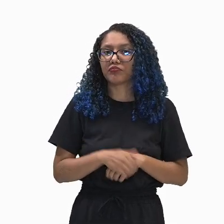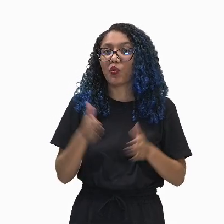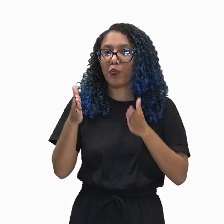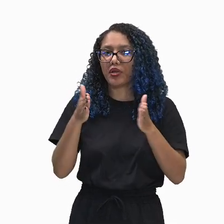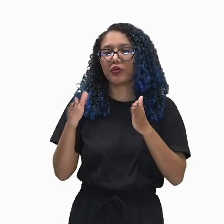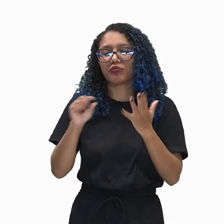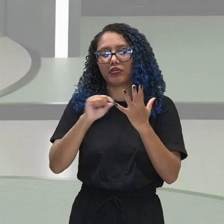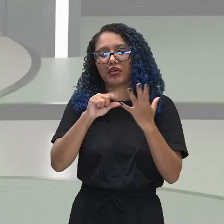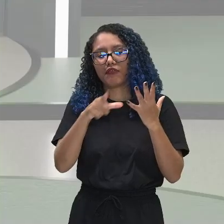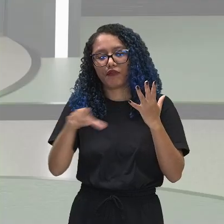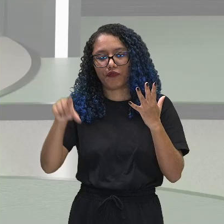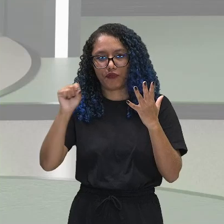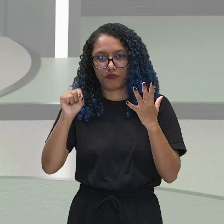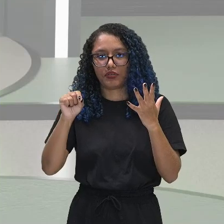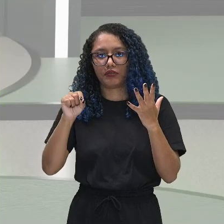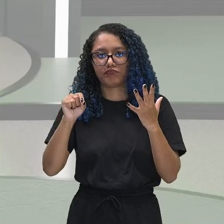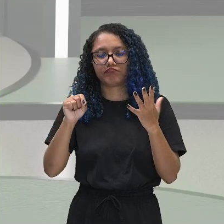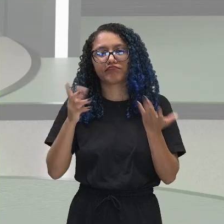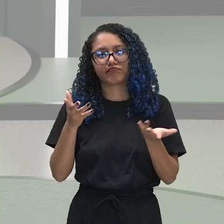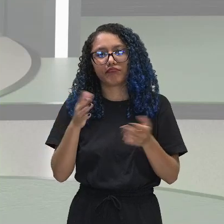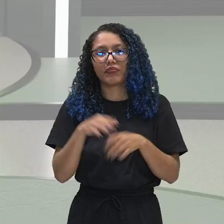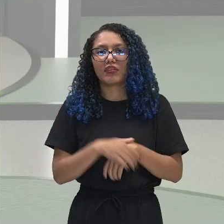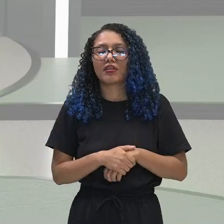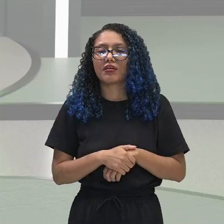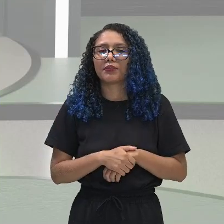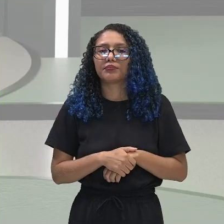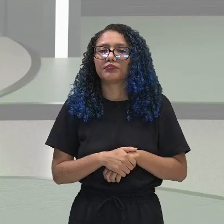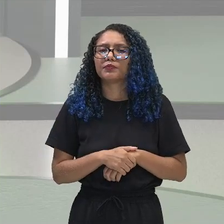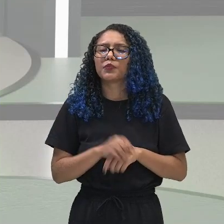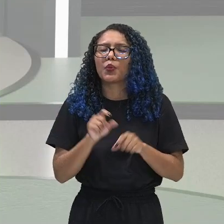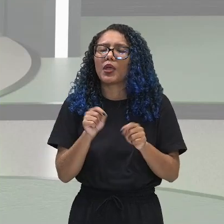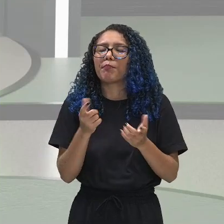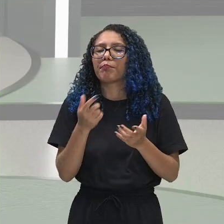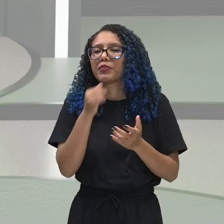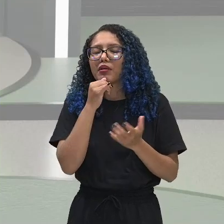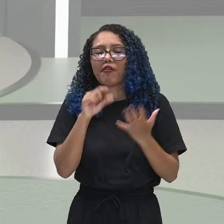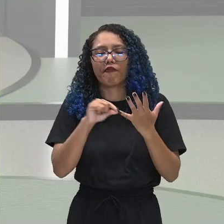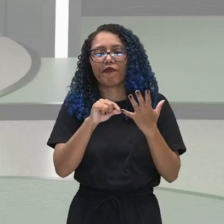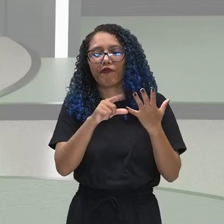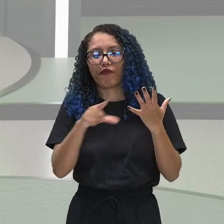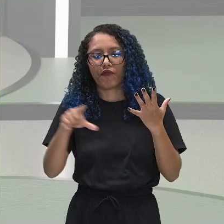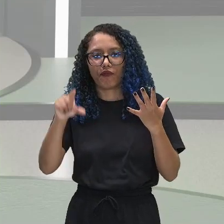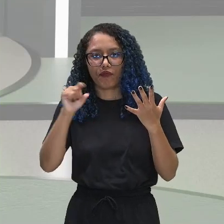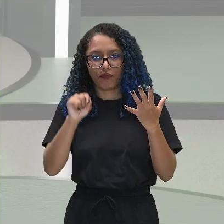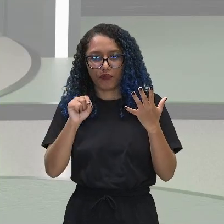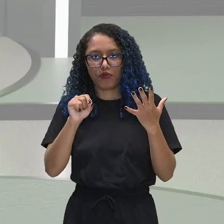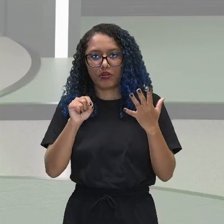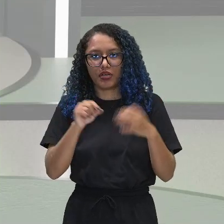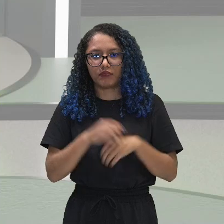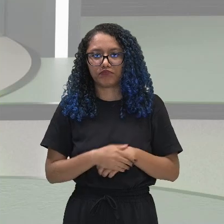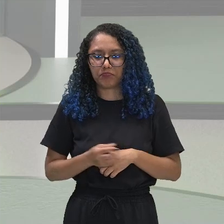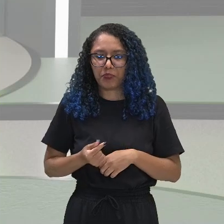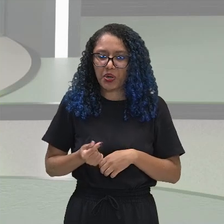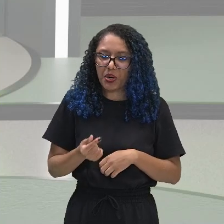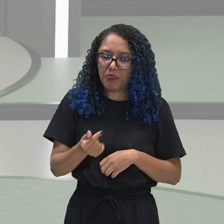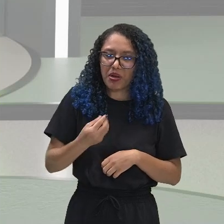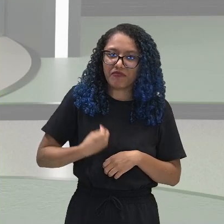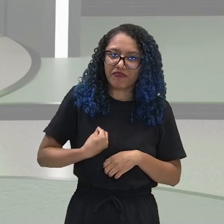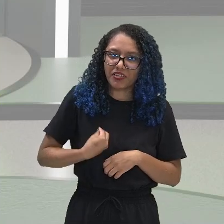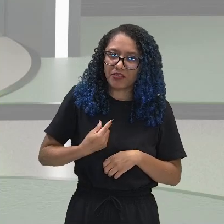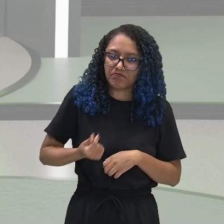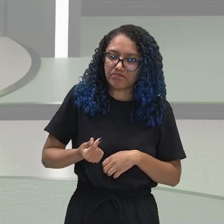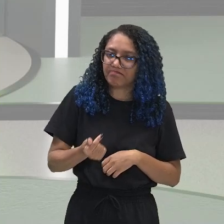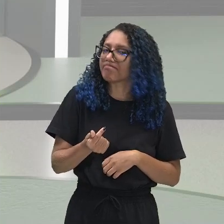elas são efêmeras, né, elas não são de vida longa, vida muito